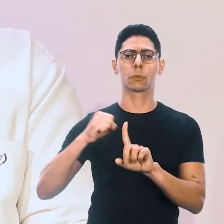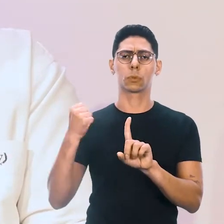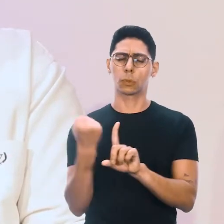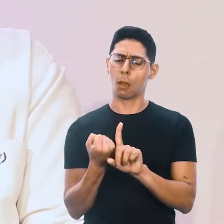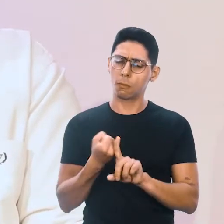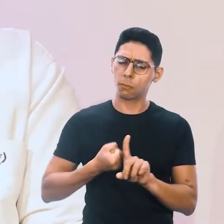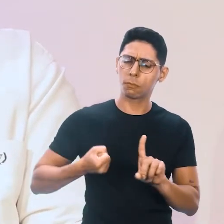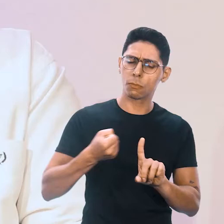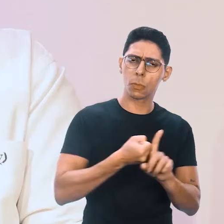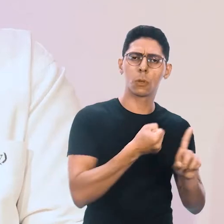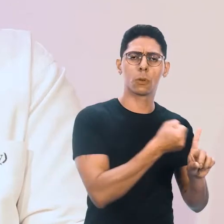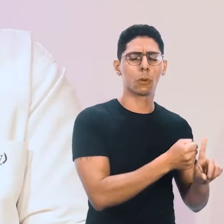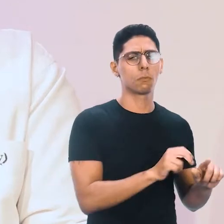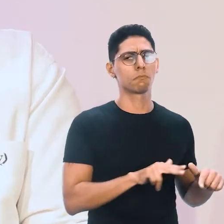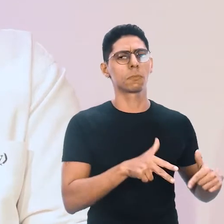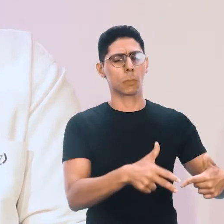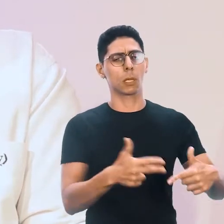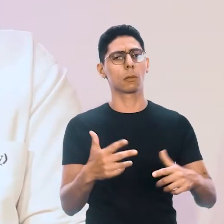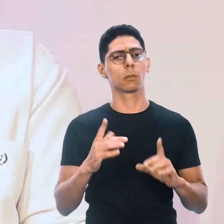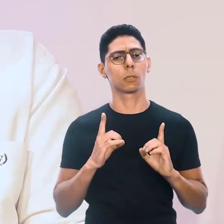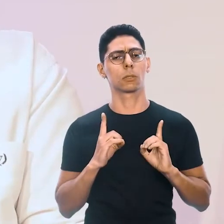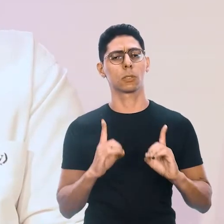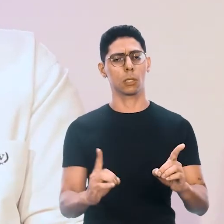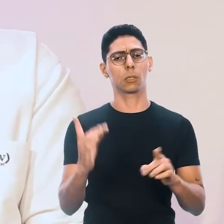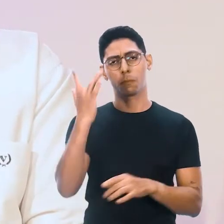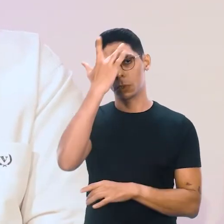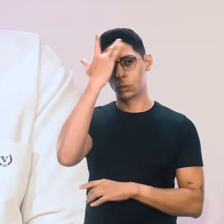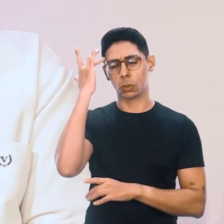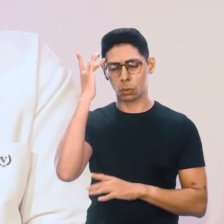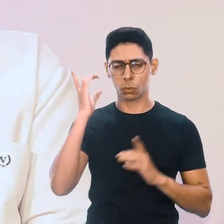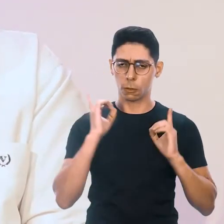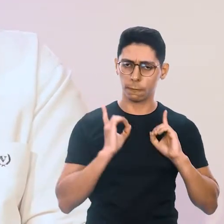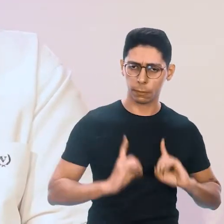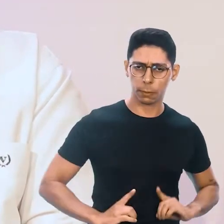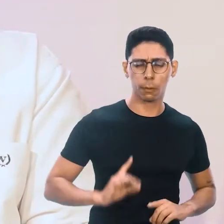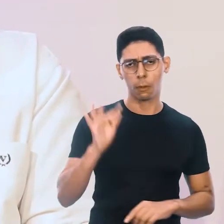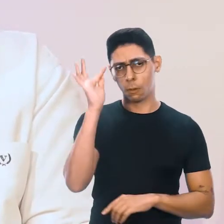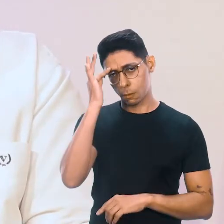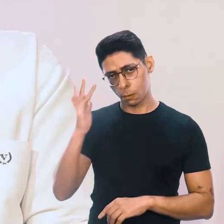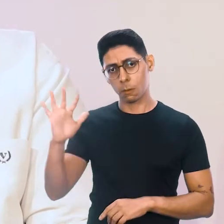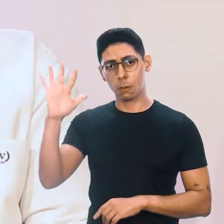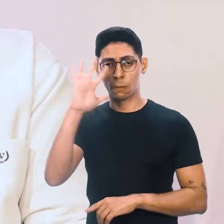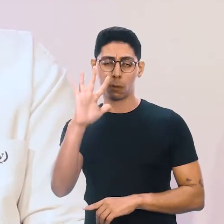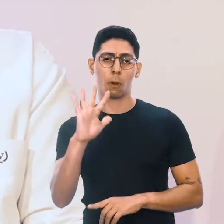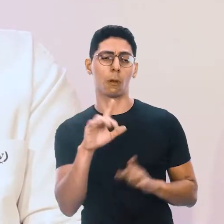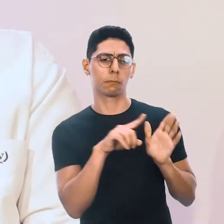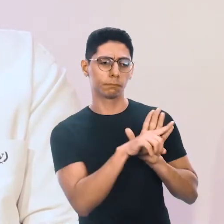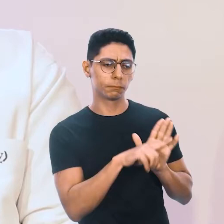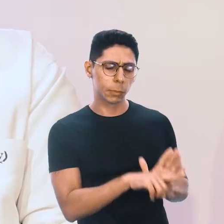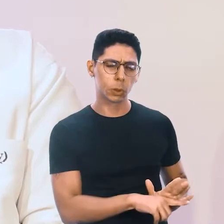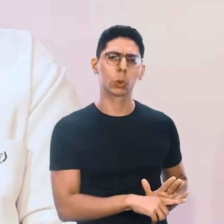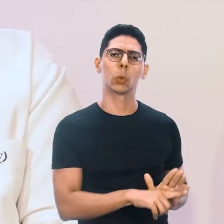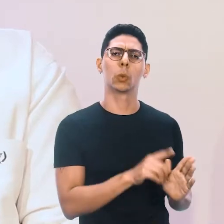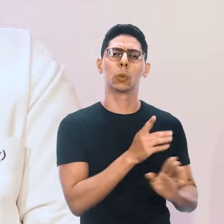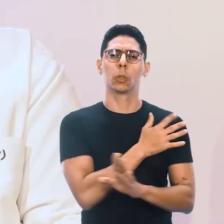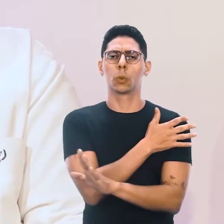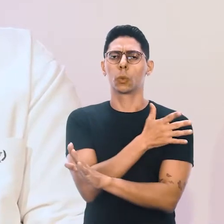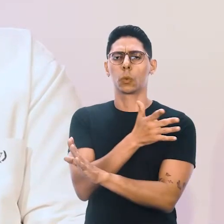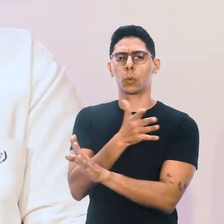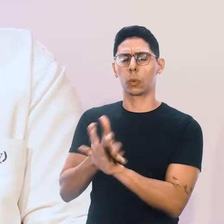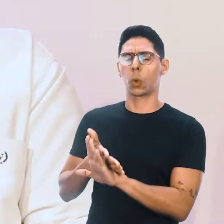social, militante pelos direitos das pessoas com deficiência, filósofo, consultor, uma trajetória enorme